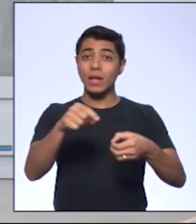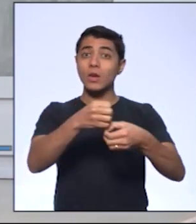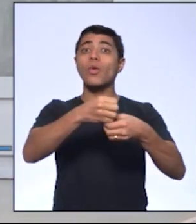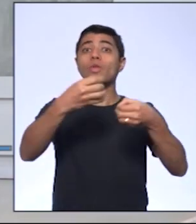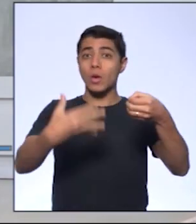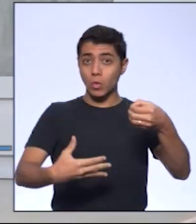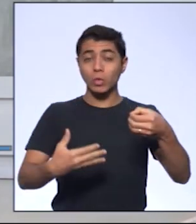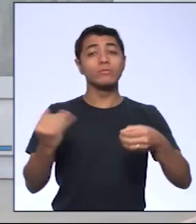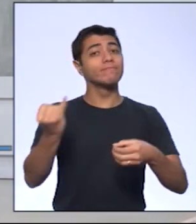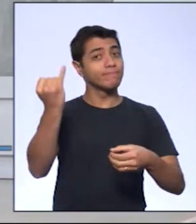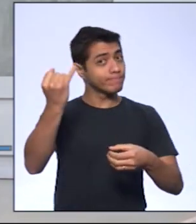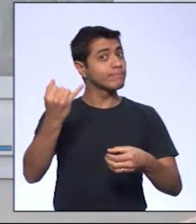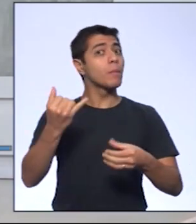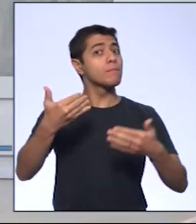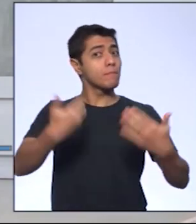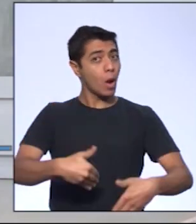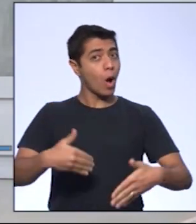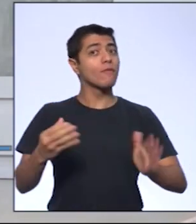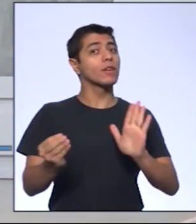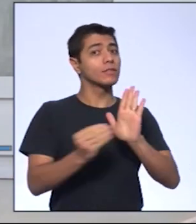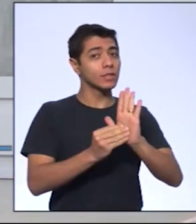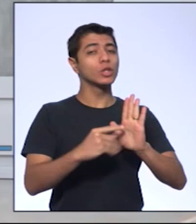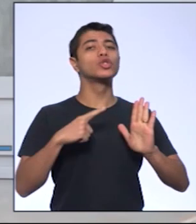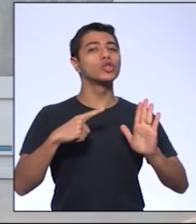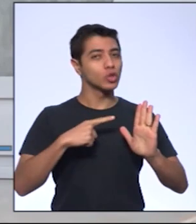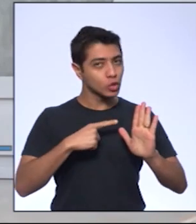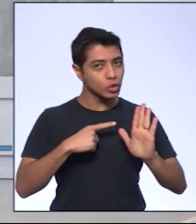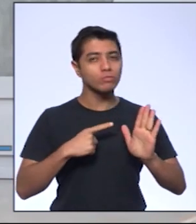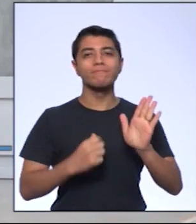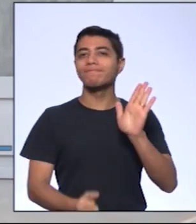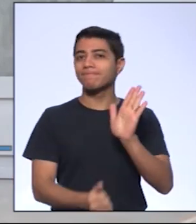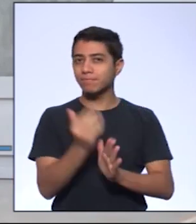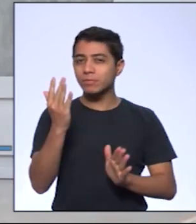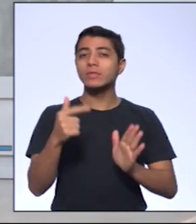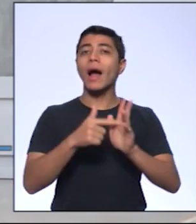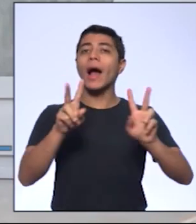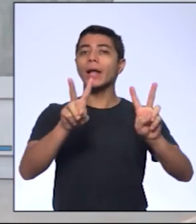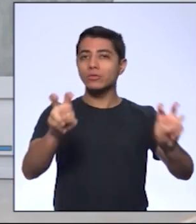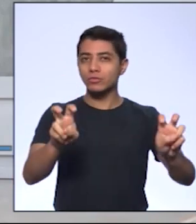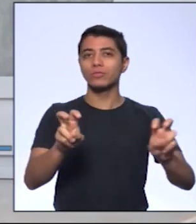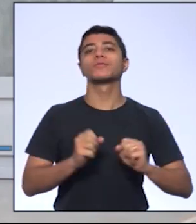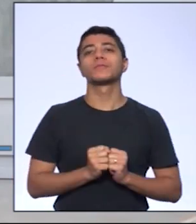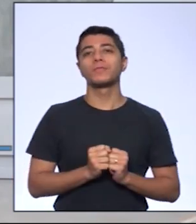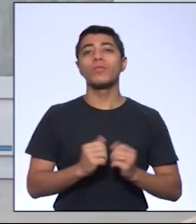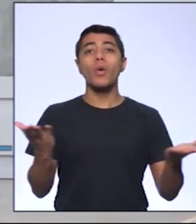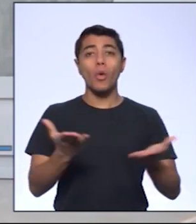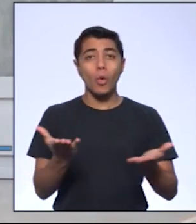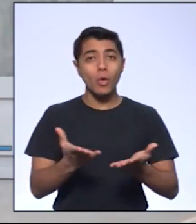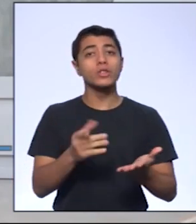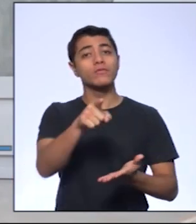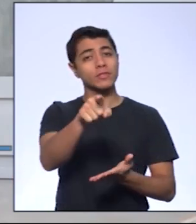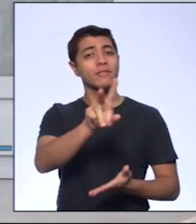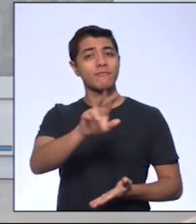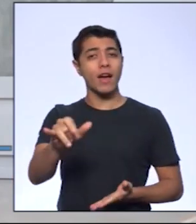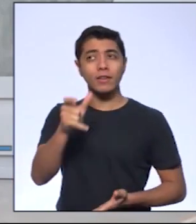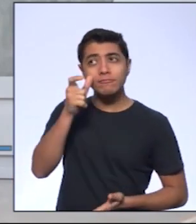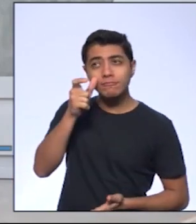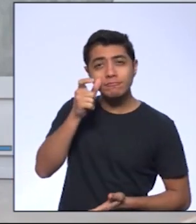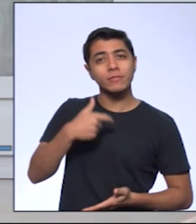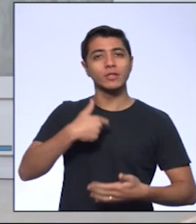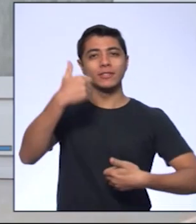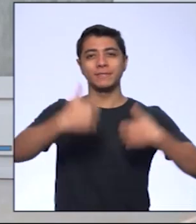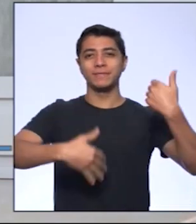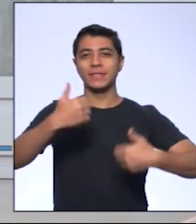ele acaba levando uma série de questões que tratam desse assunto. Hoje você vai então me ouvir falar sobre variação linguística, um pouco